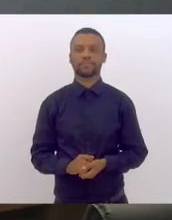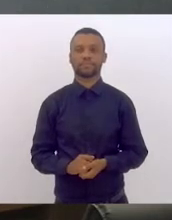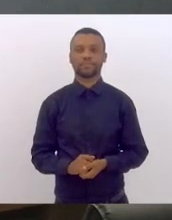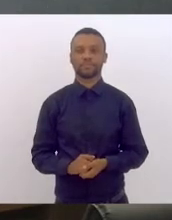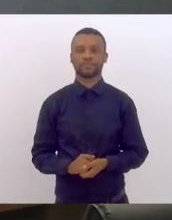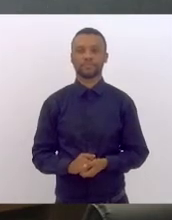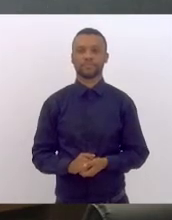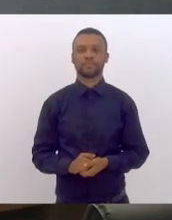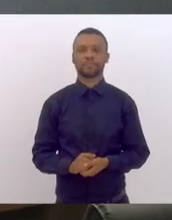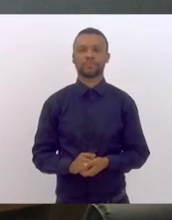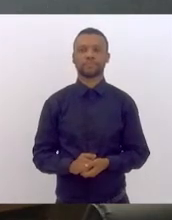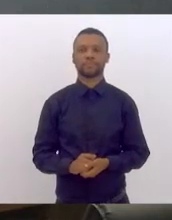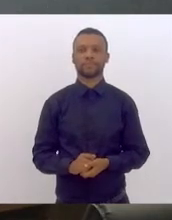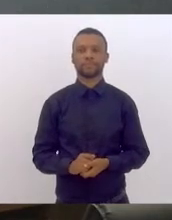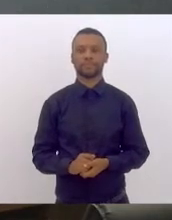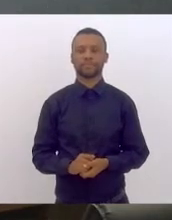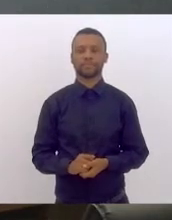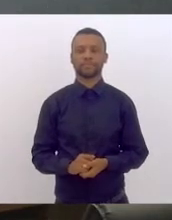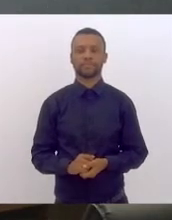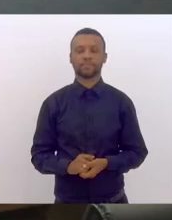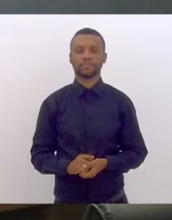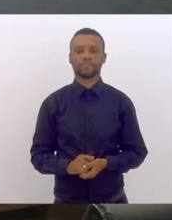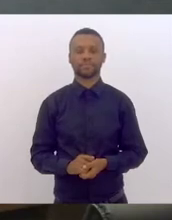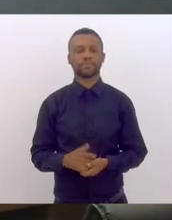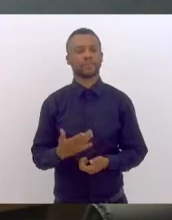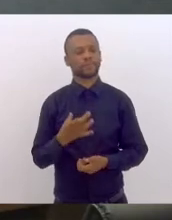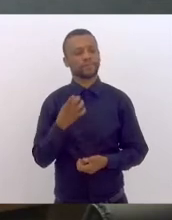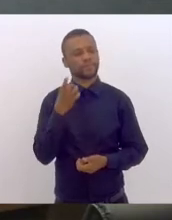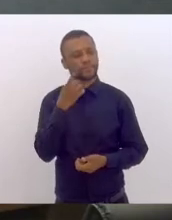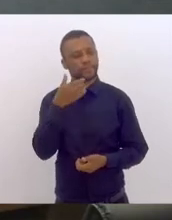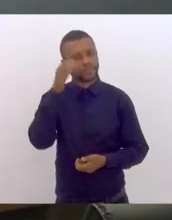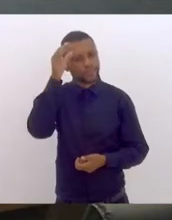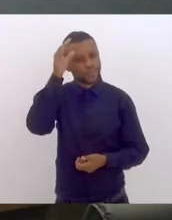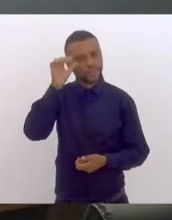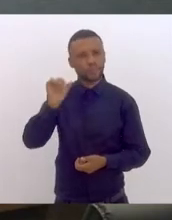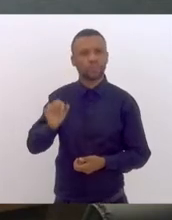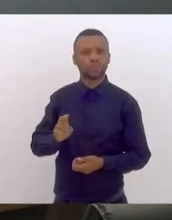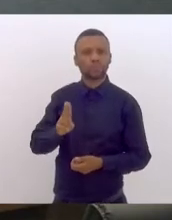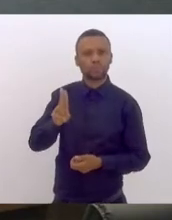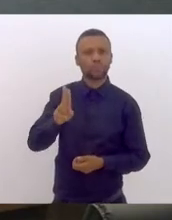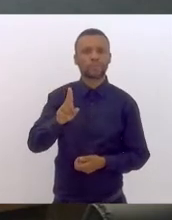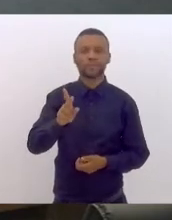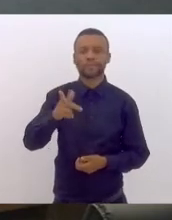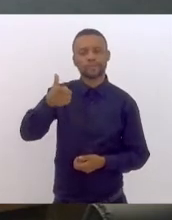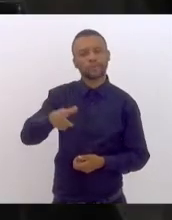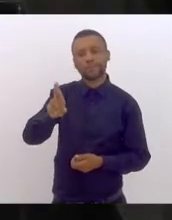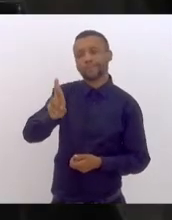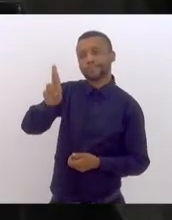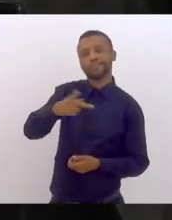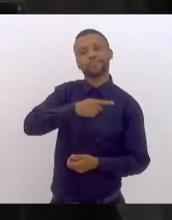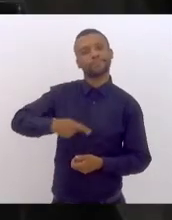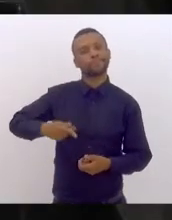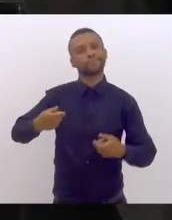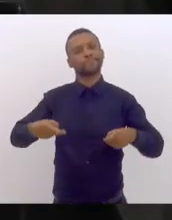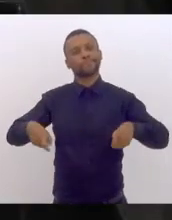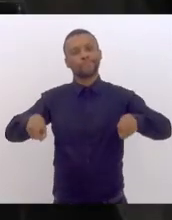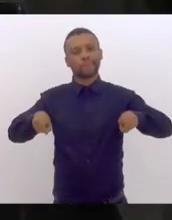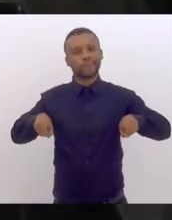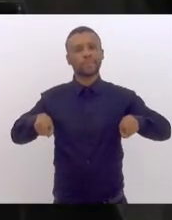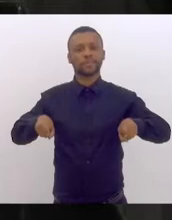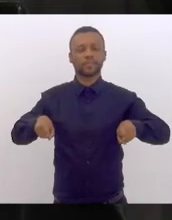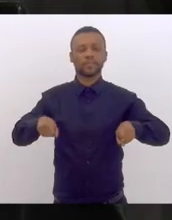a deputada tia Ju presidindo mais uma vez o nosso expediente